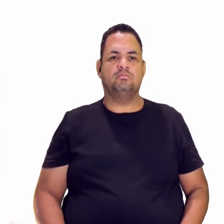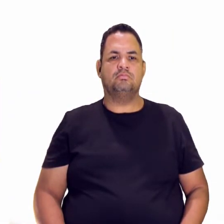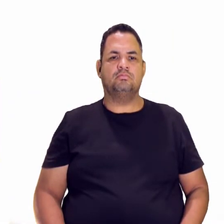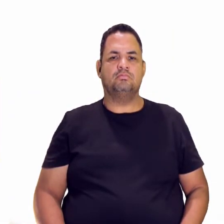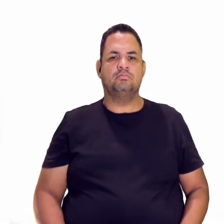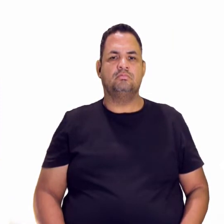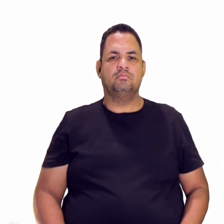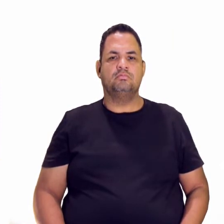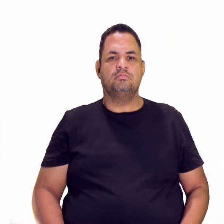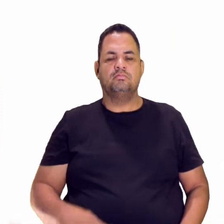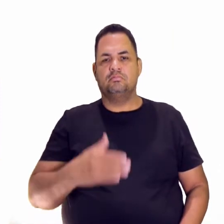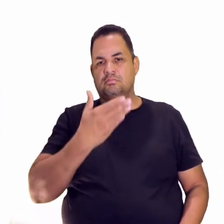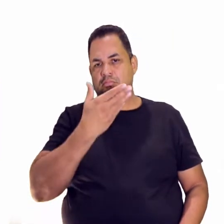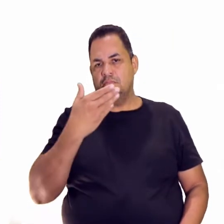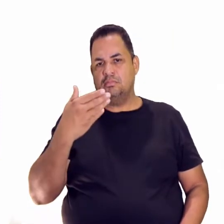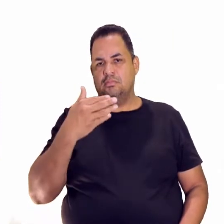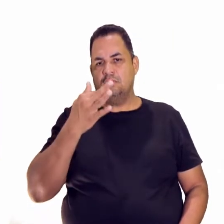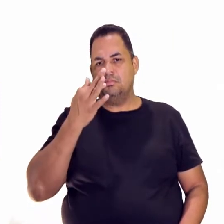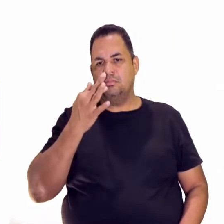A Flávia Mutran